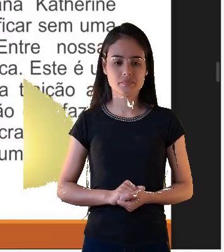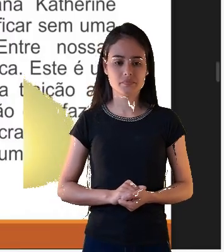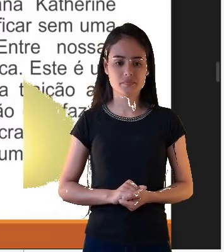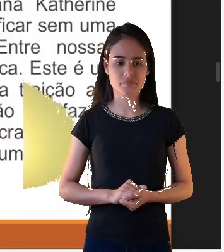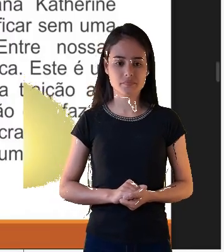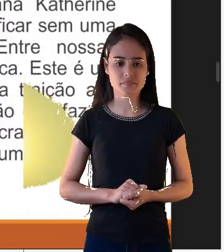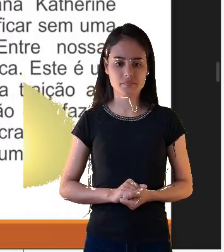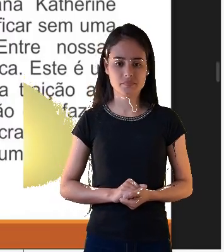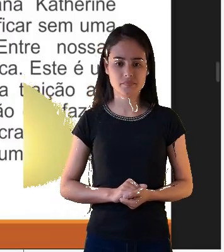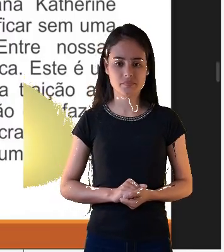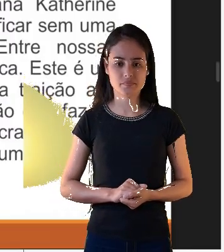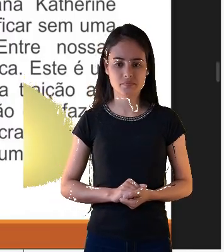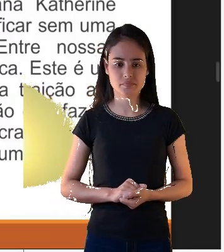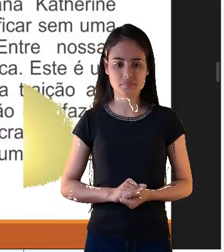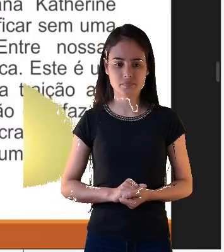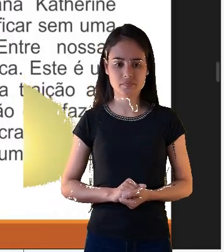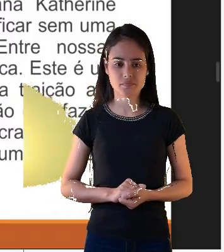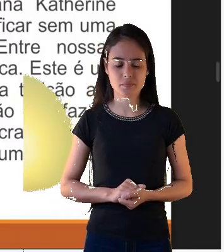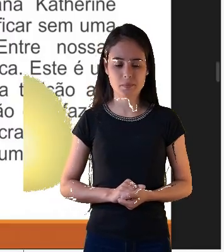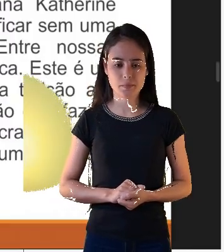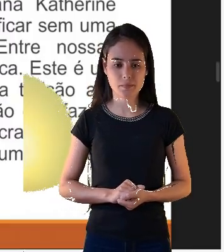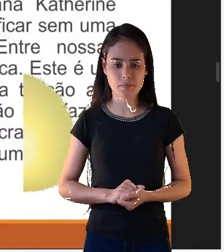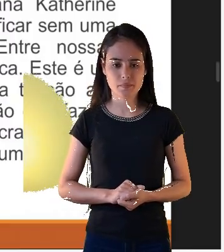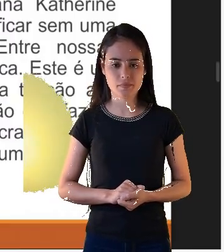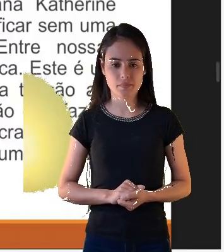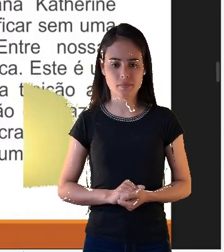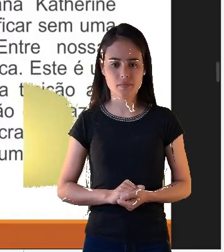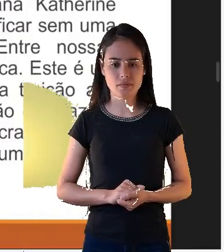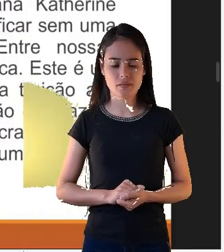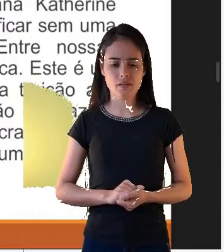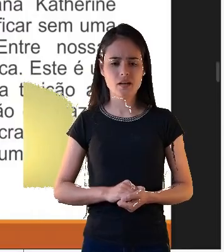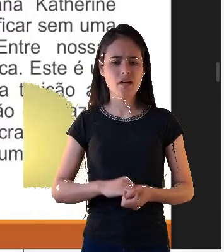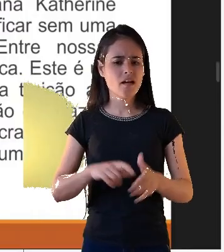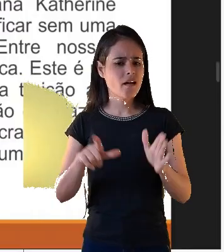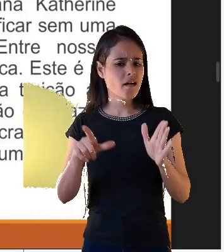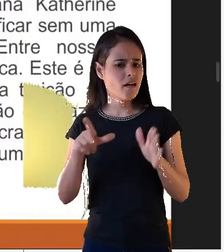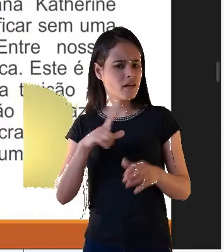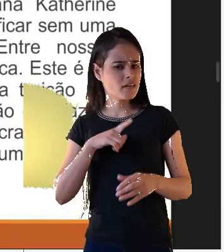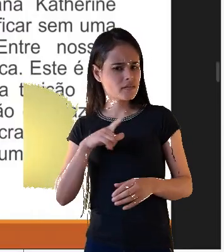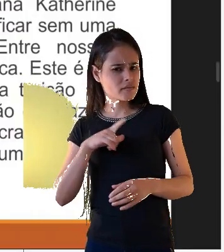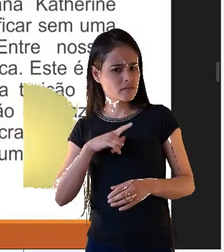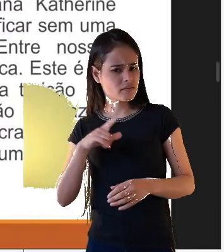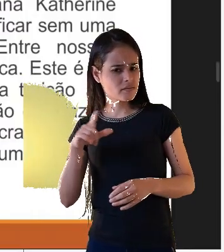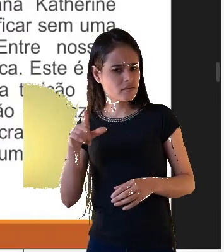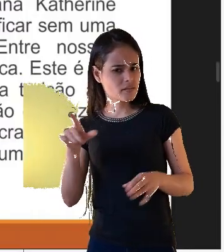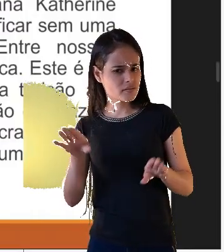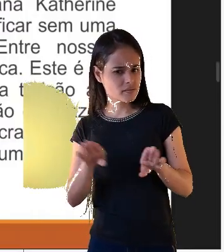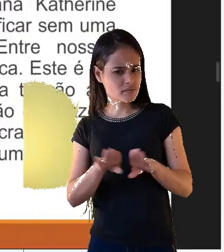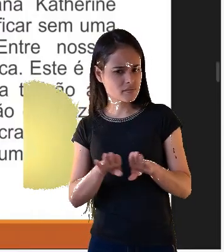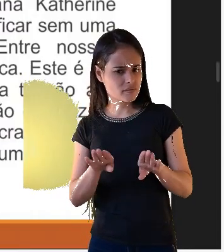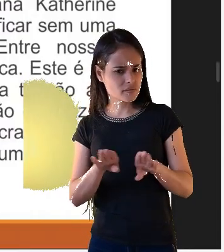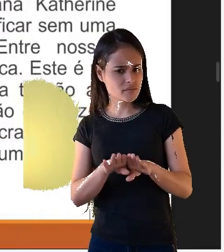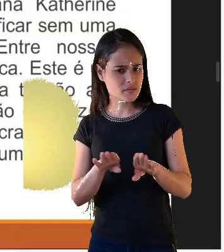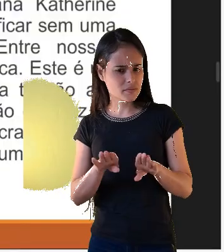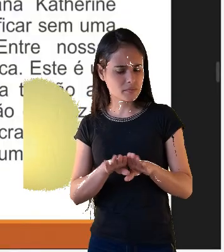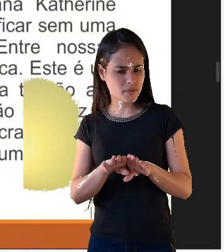um país racista, porque a gente precisava de uma lei contra o racismo, tá? Pode passar.